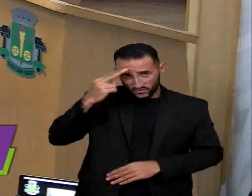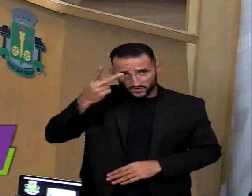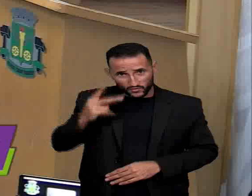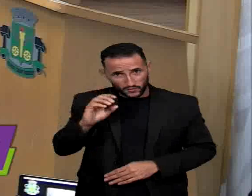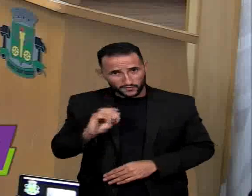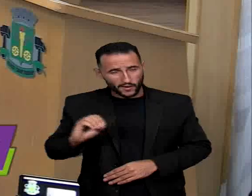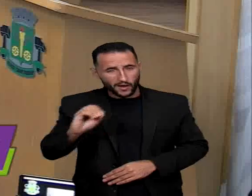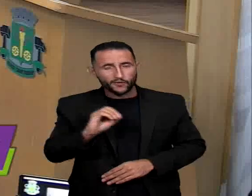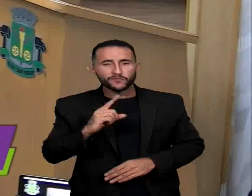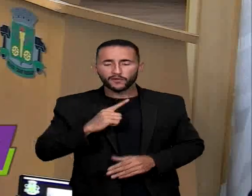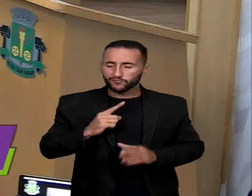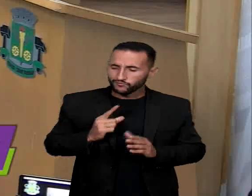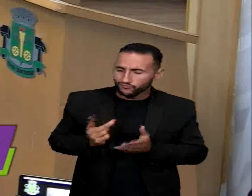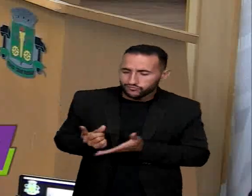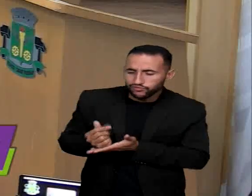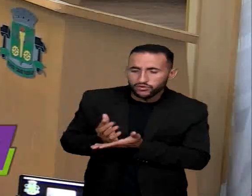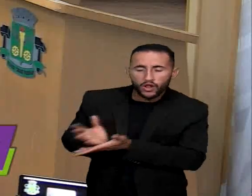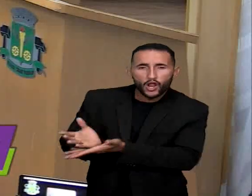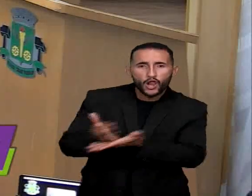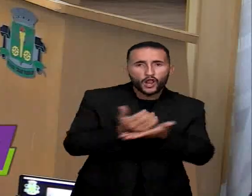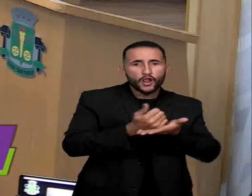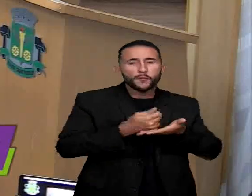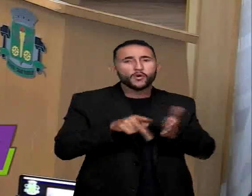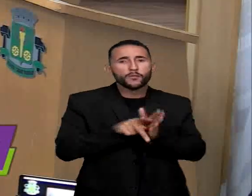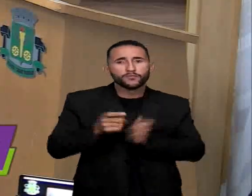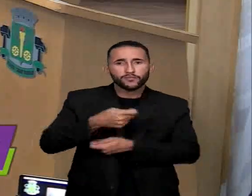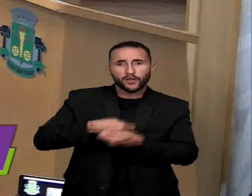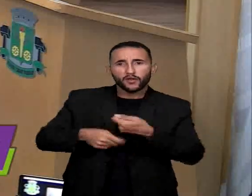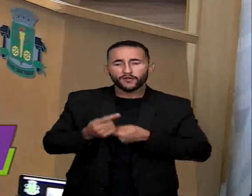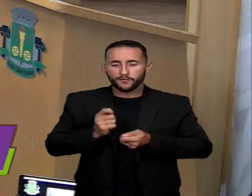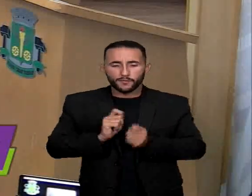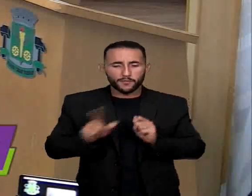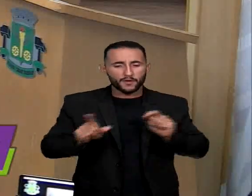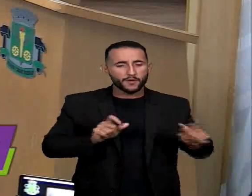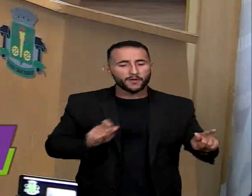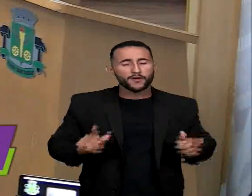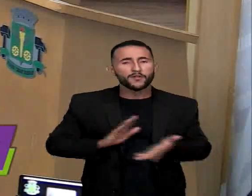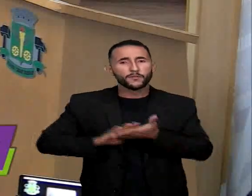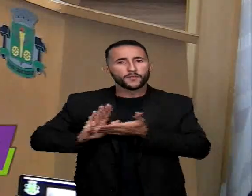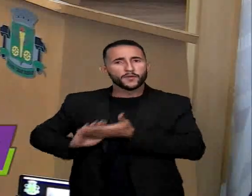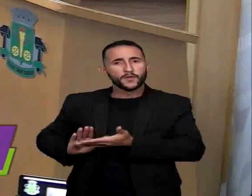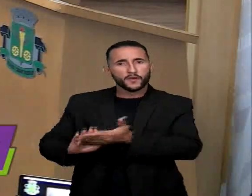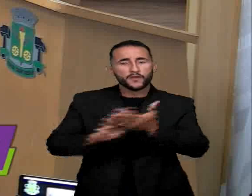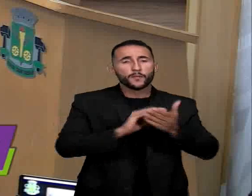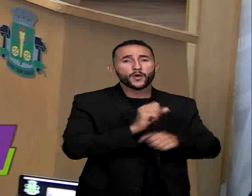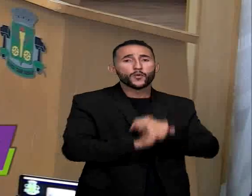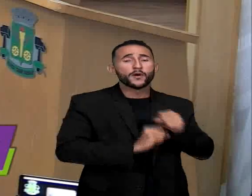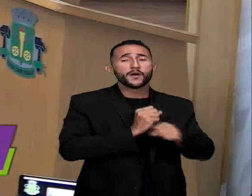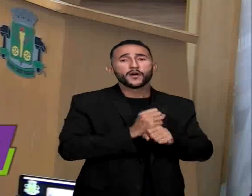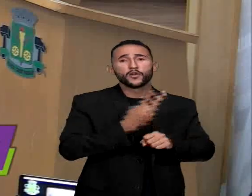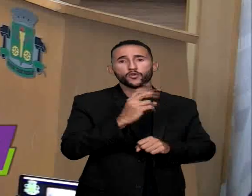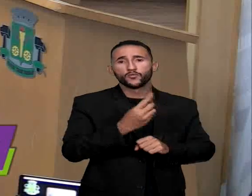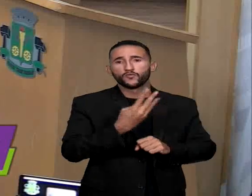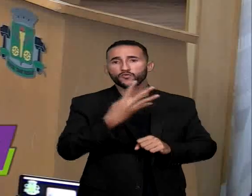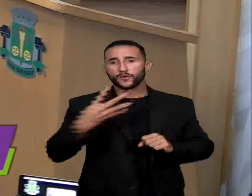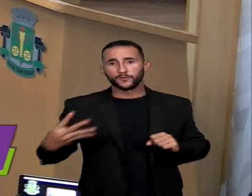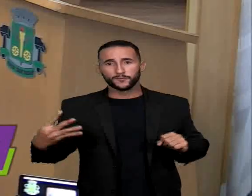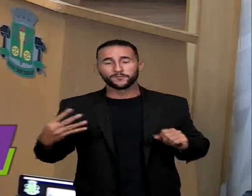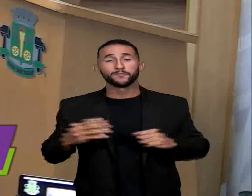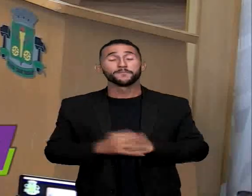estima a receita e fixa a despesa da administração direta e indireta do município de Osasco para o exercício de